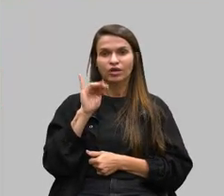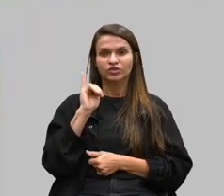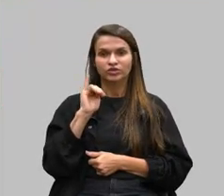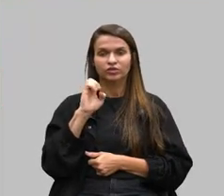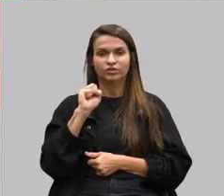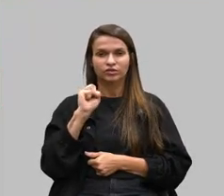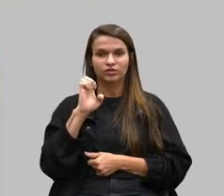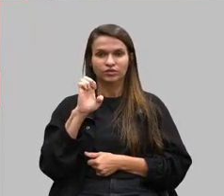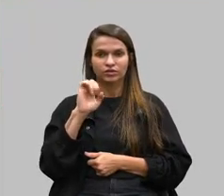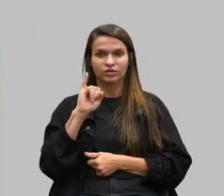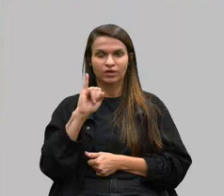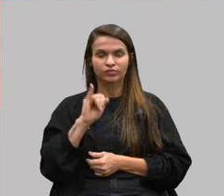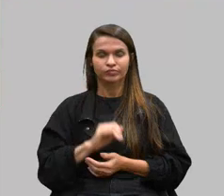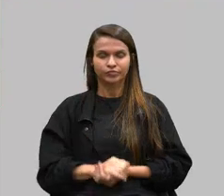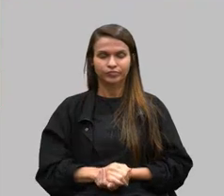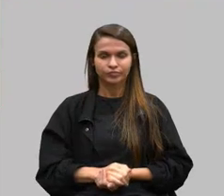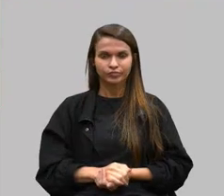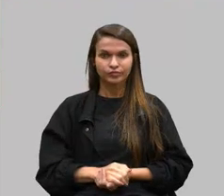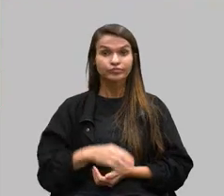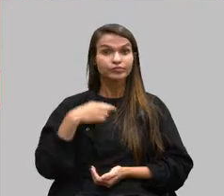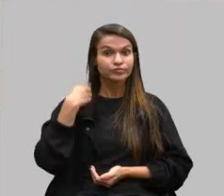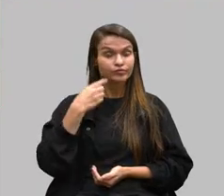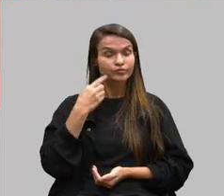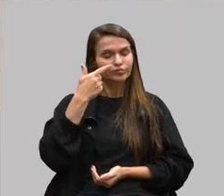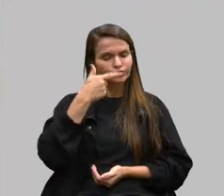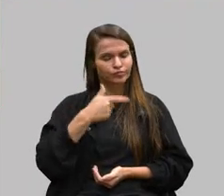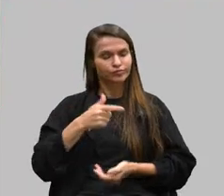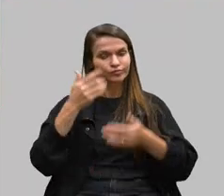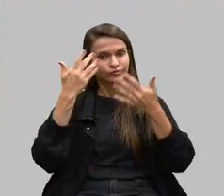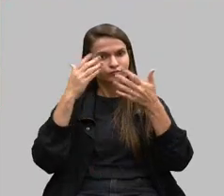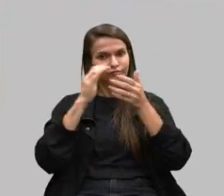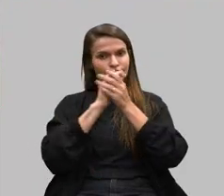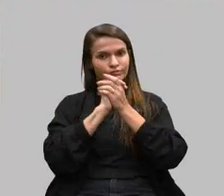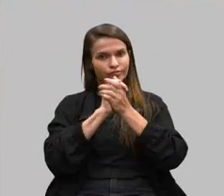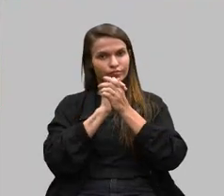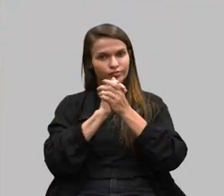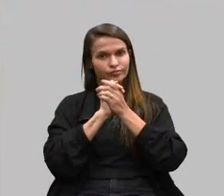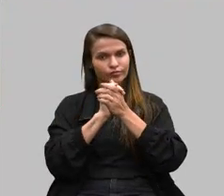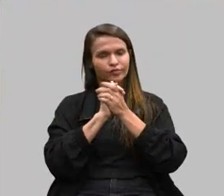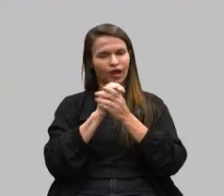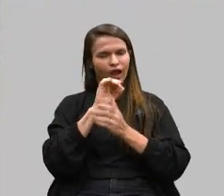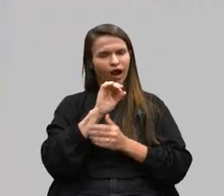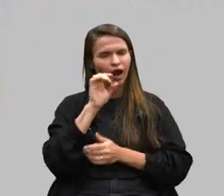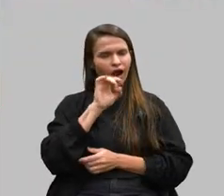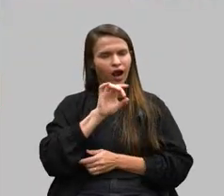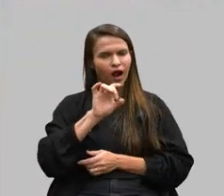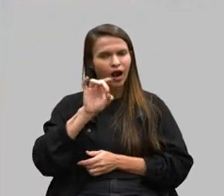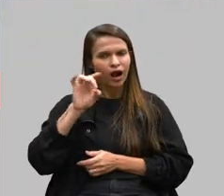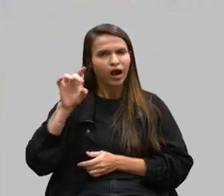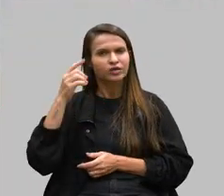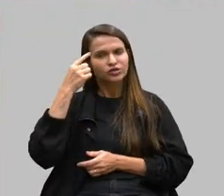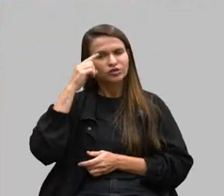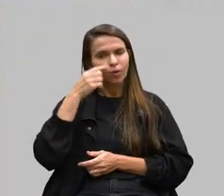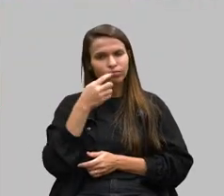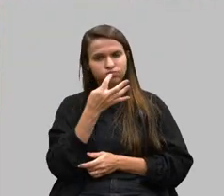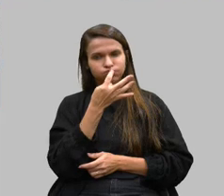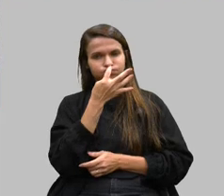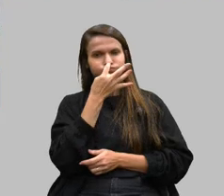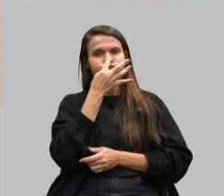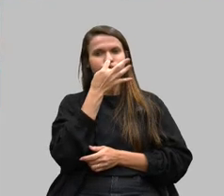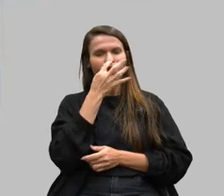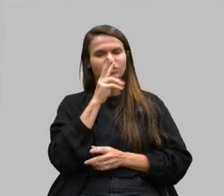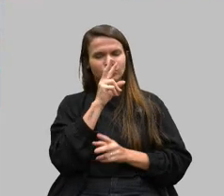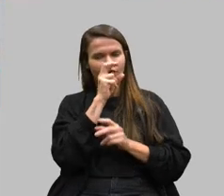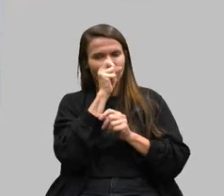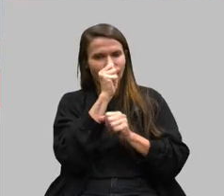fseng deputada mais uma vez parabéns cada dia você ganha a minha admiração viu pela sua força